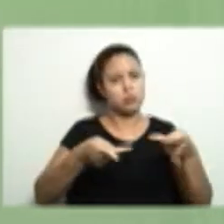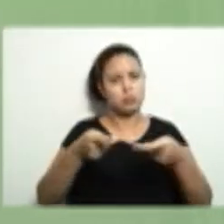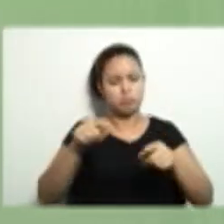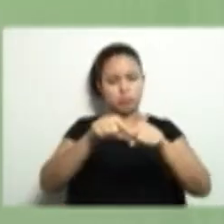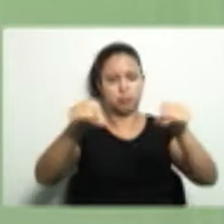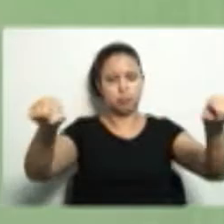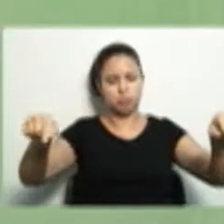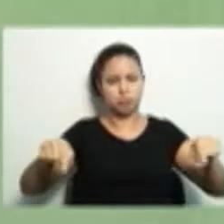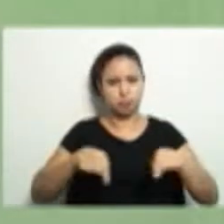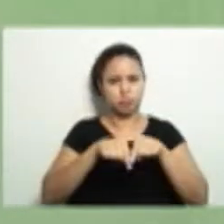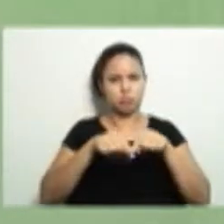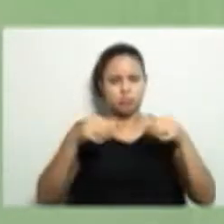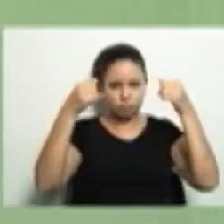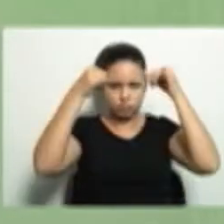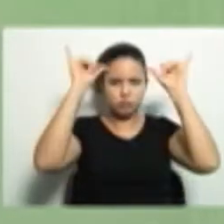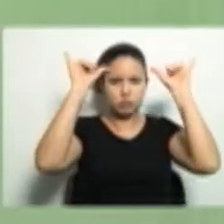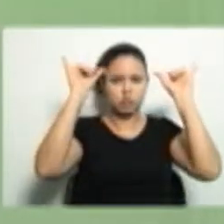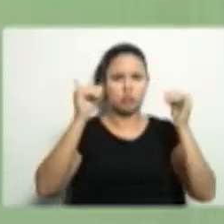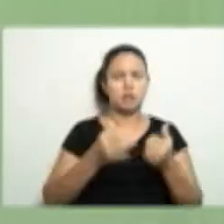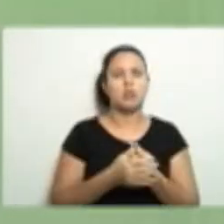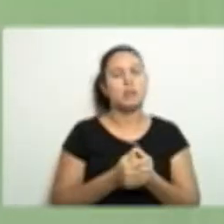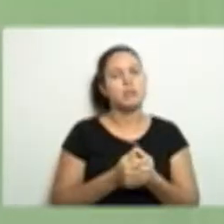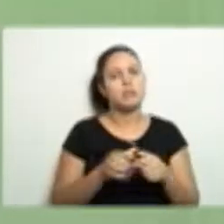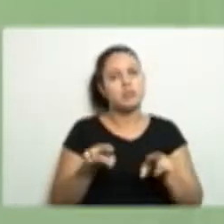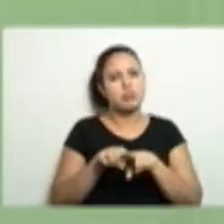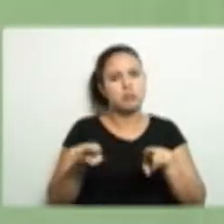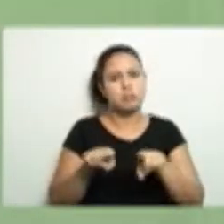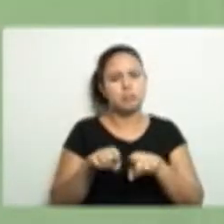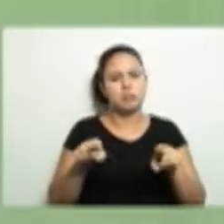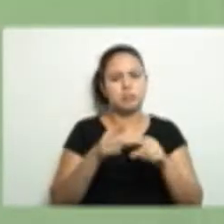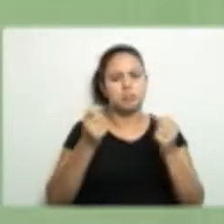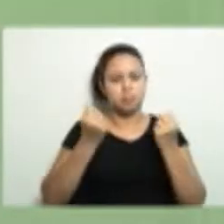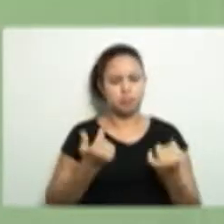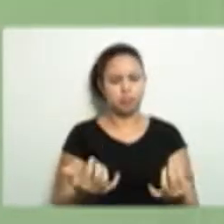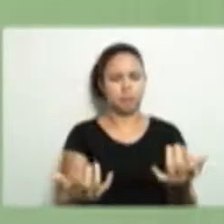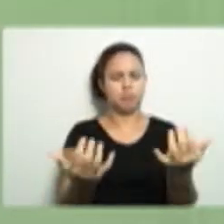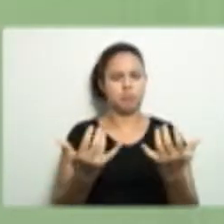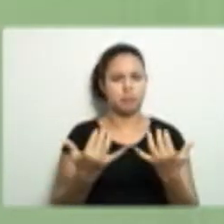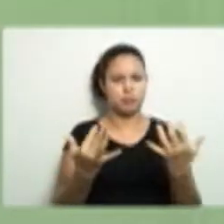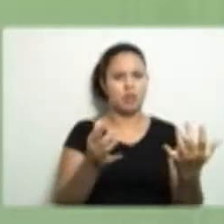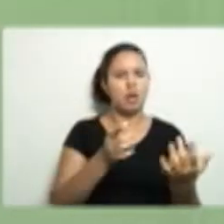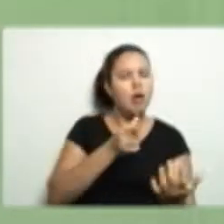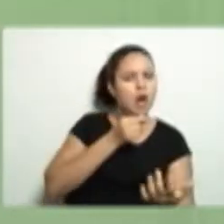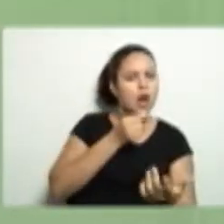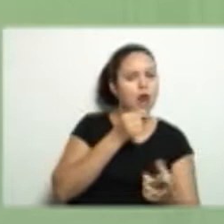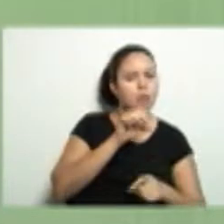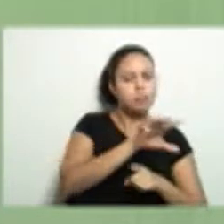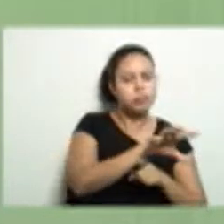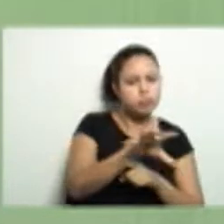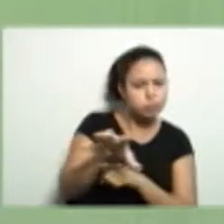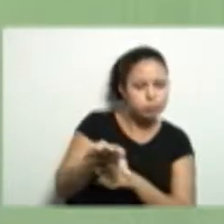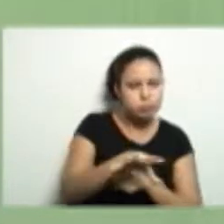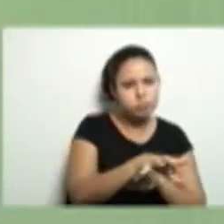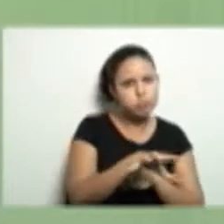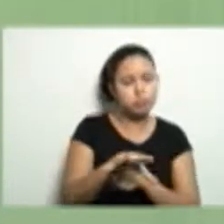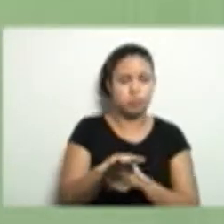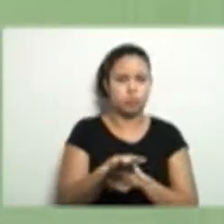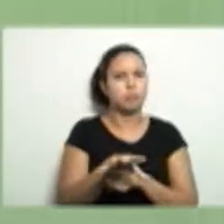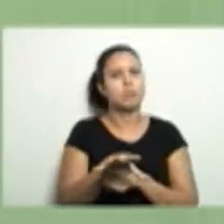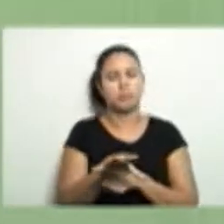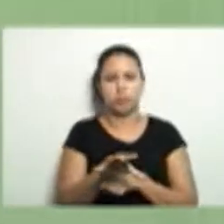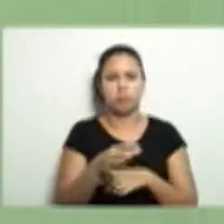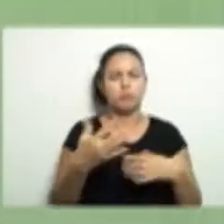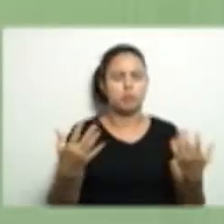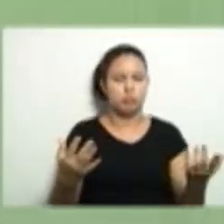de irrigação. Tudo isso são projetos que vão deixar bens. A gente tem uma estratégia específica para a modernização